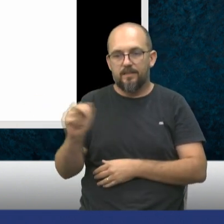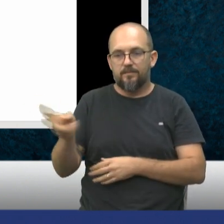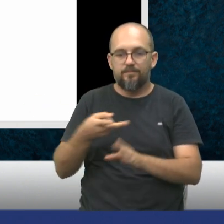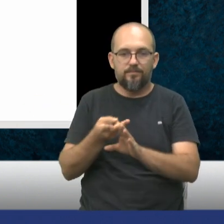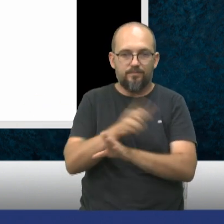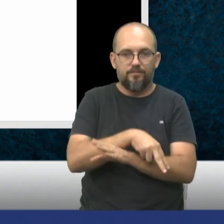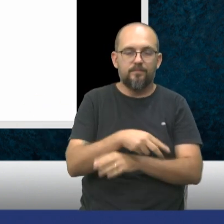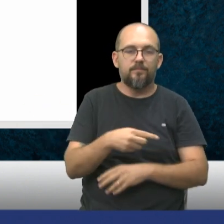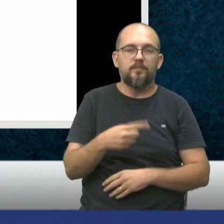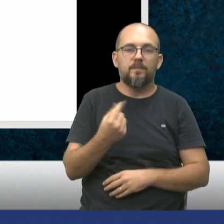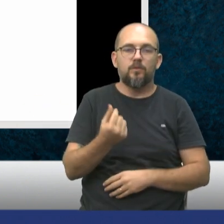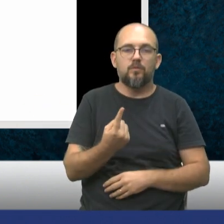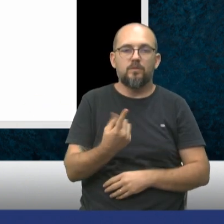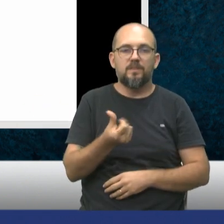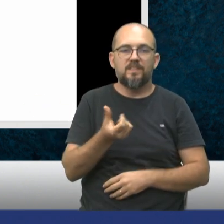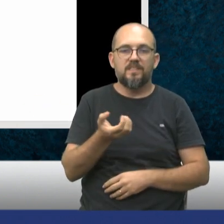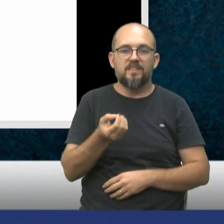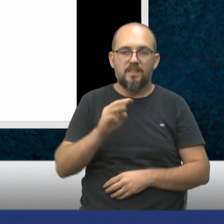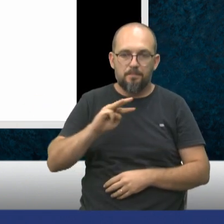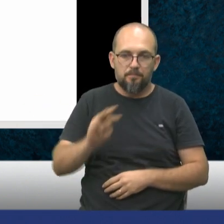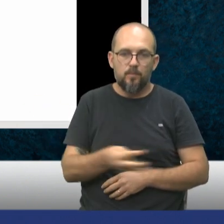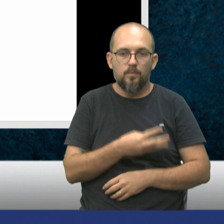foi de